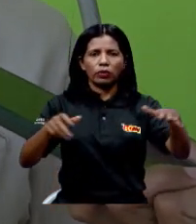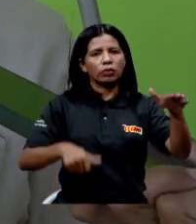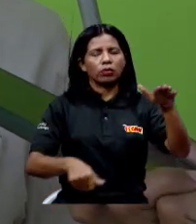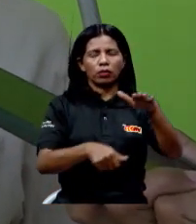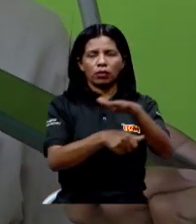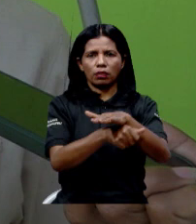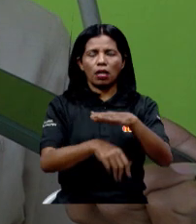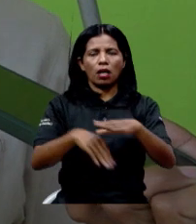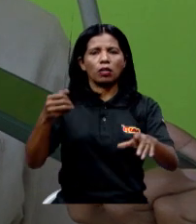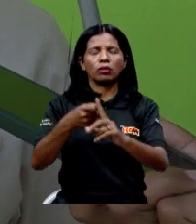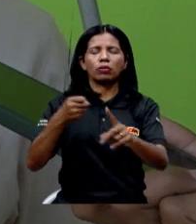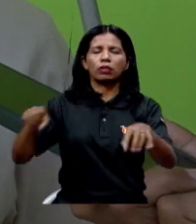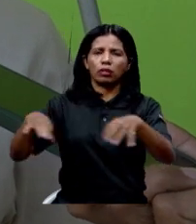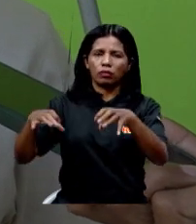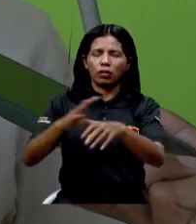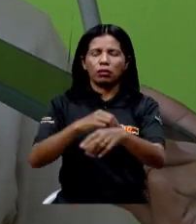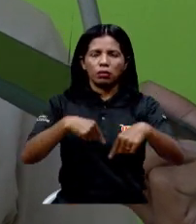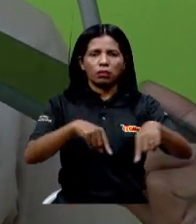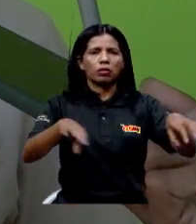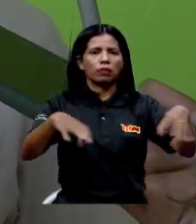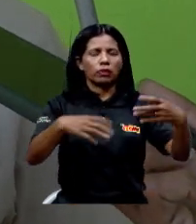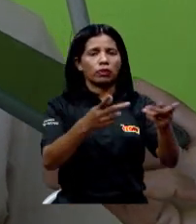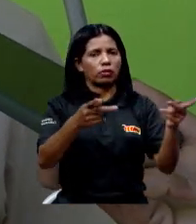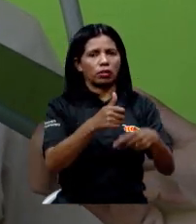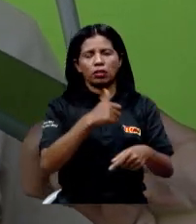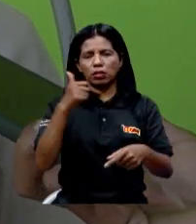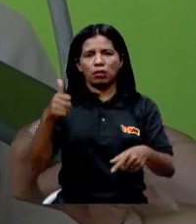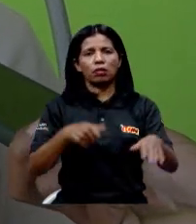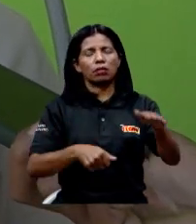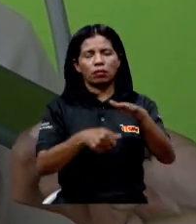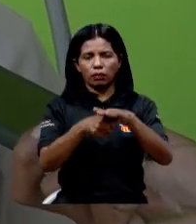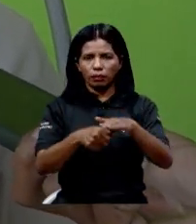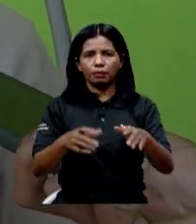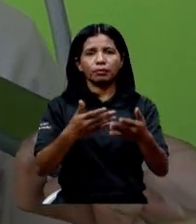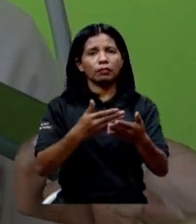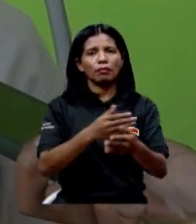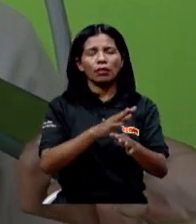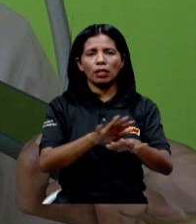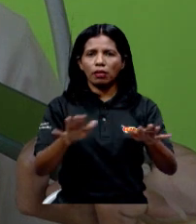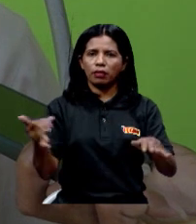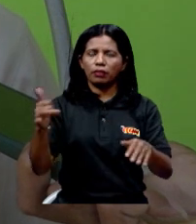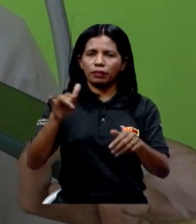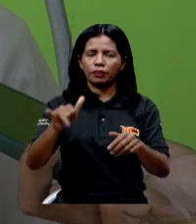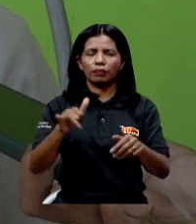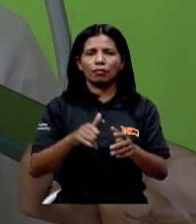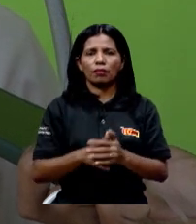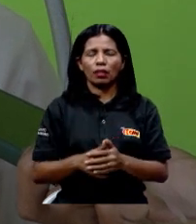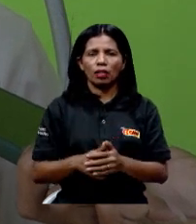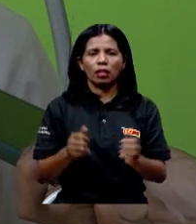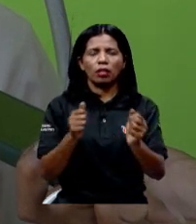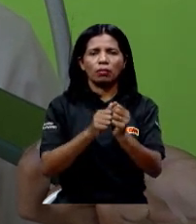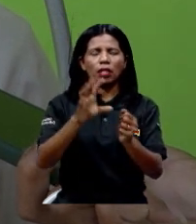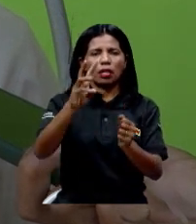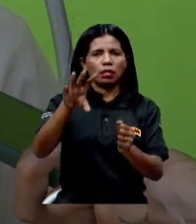be nomor ne be maka gor dau kia iya Australia lebar sih komite ne quasi se 600 trabalhador atau